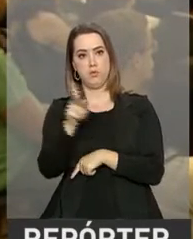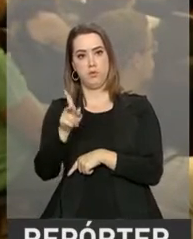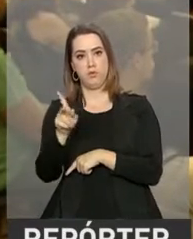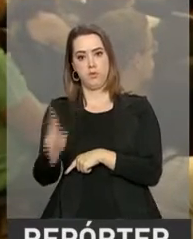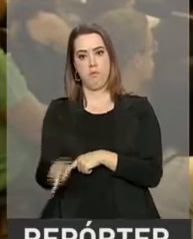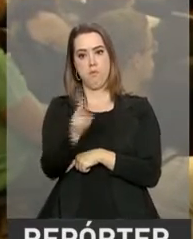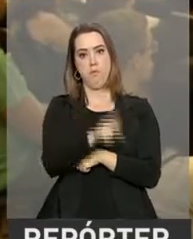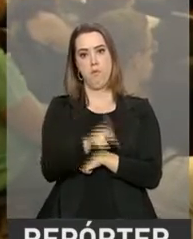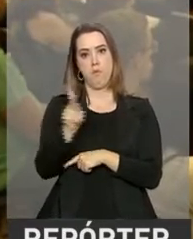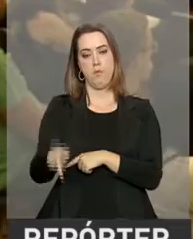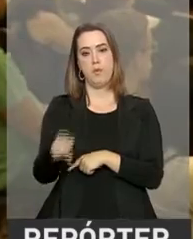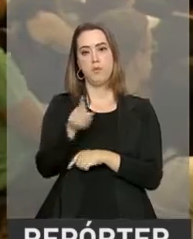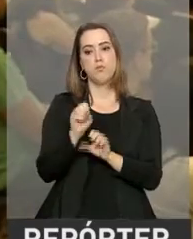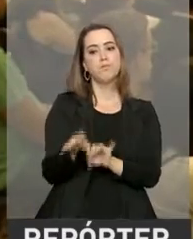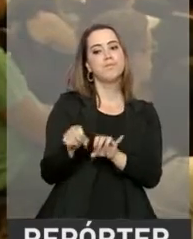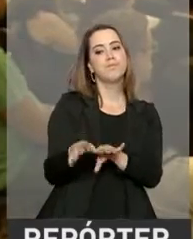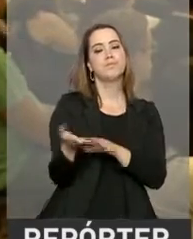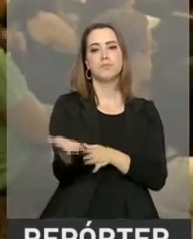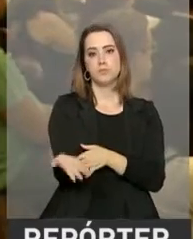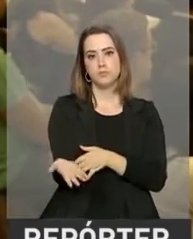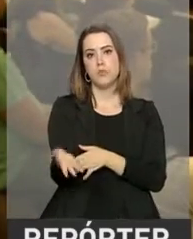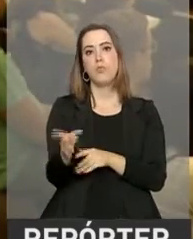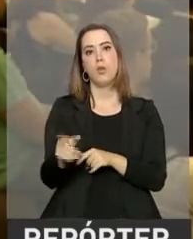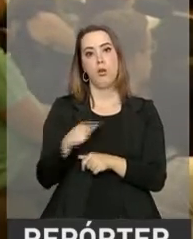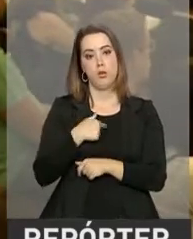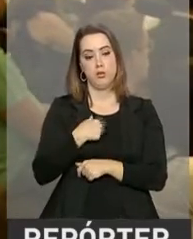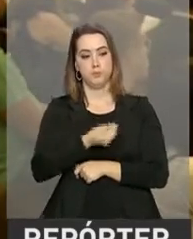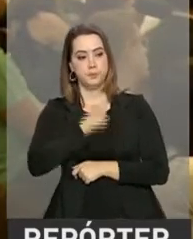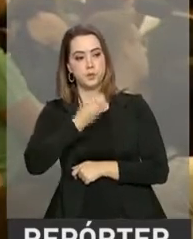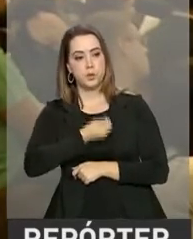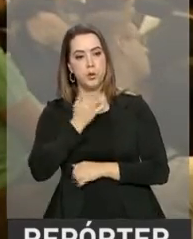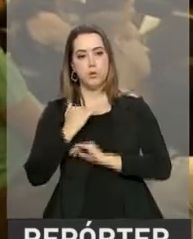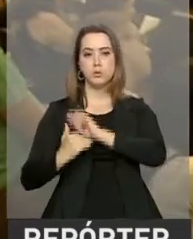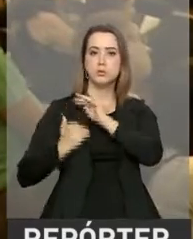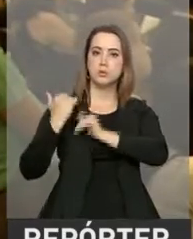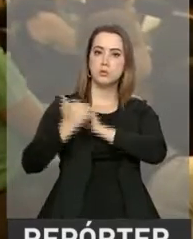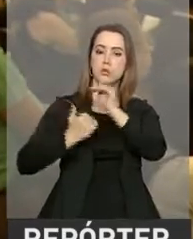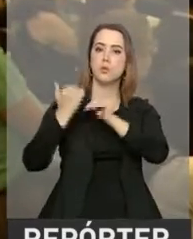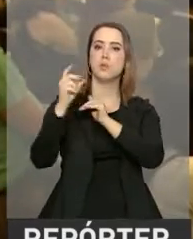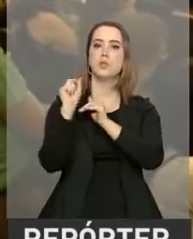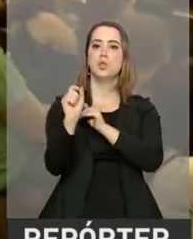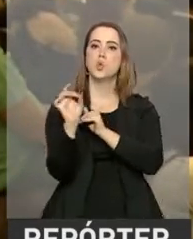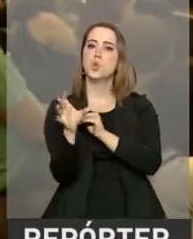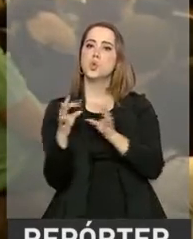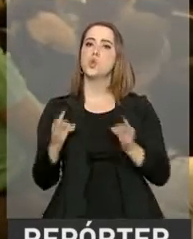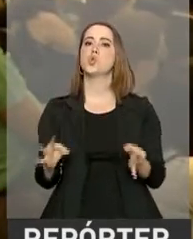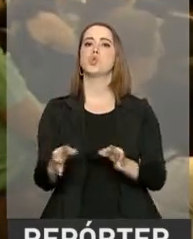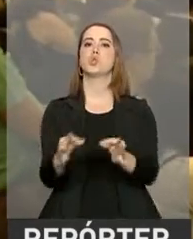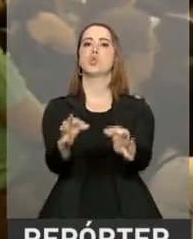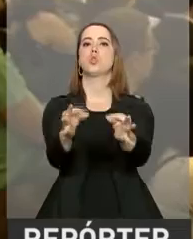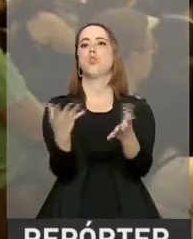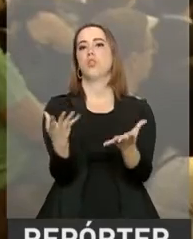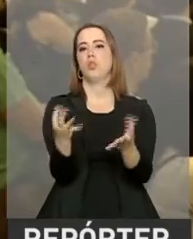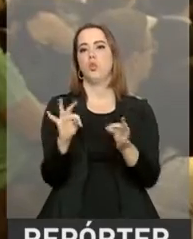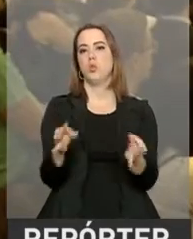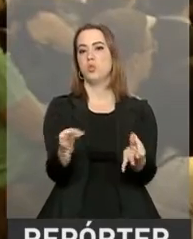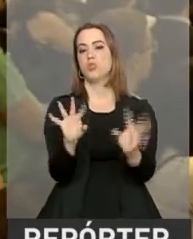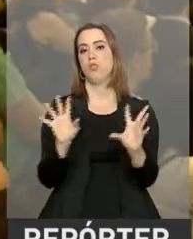trazer de vivência disso é que não basta você investir em tecnologias, ginásios